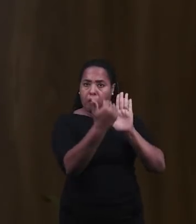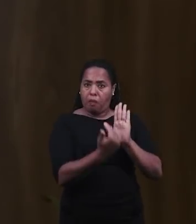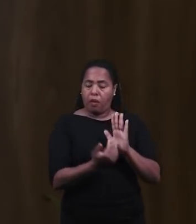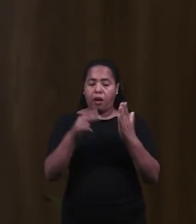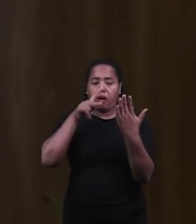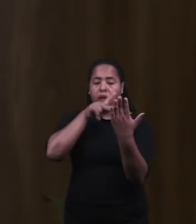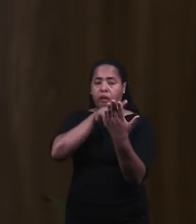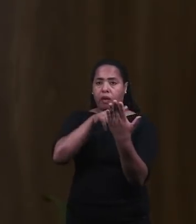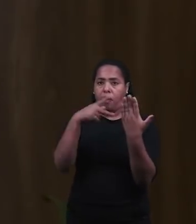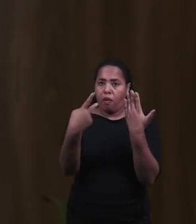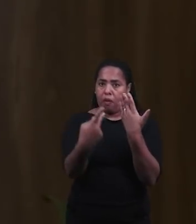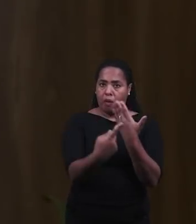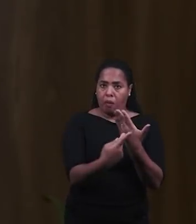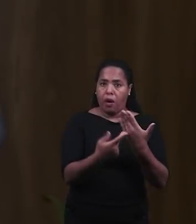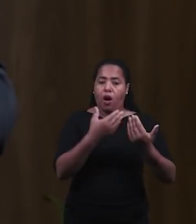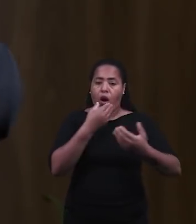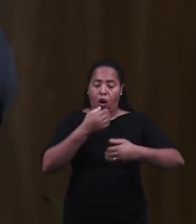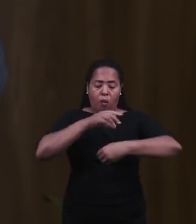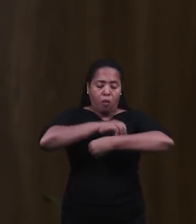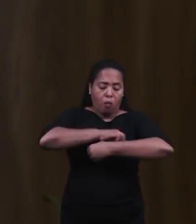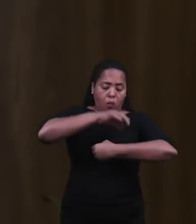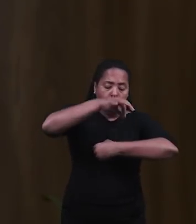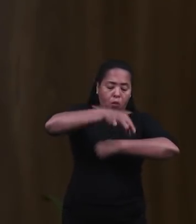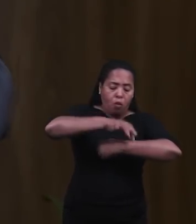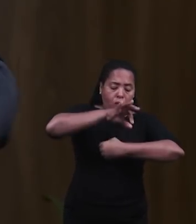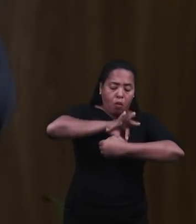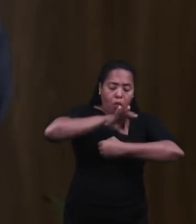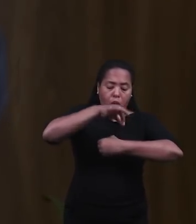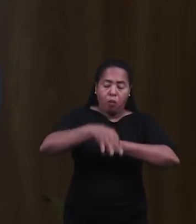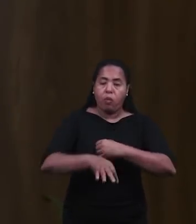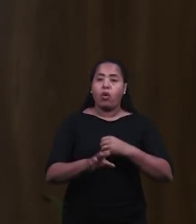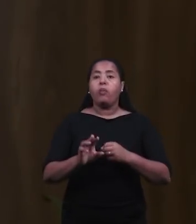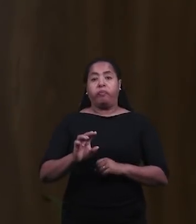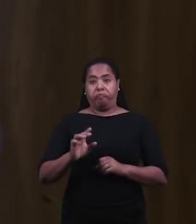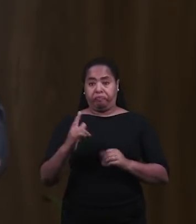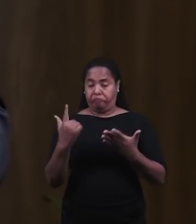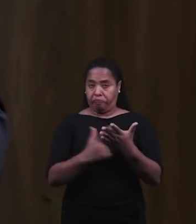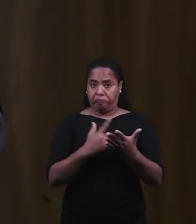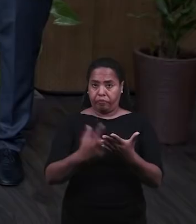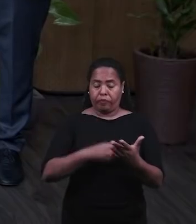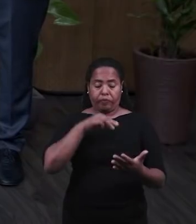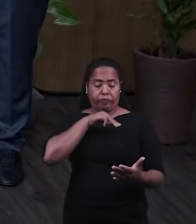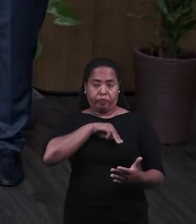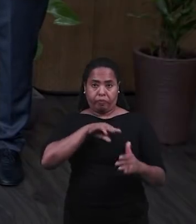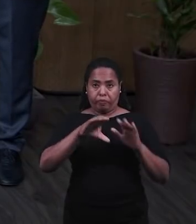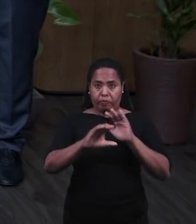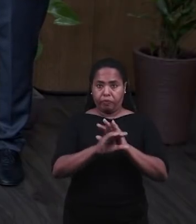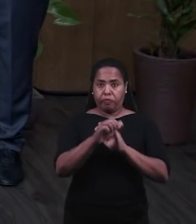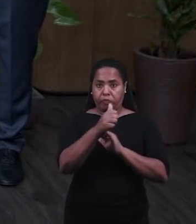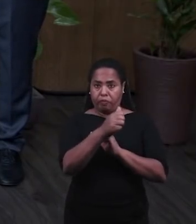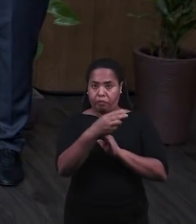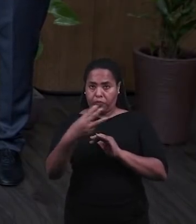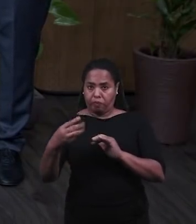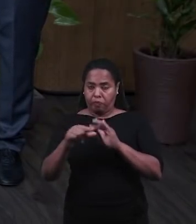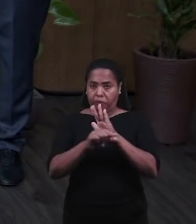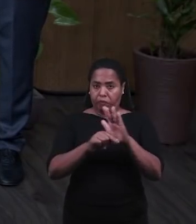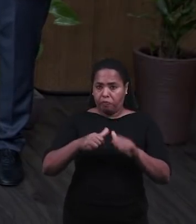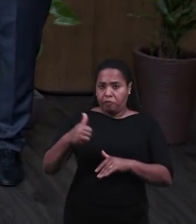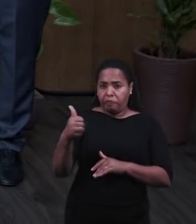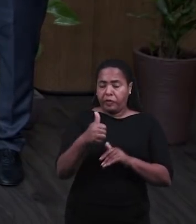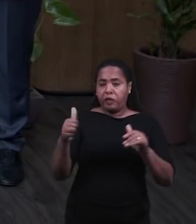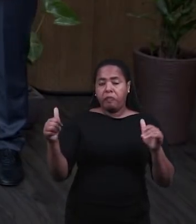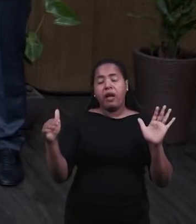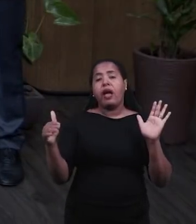do semeador, que está registrada em Mateus, capítulo 13, do versículo 1 ao